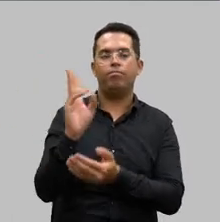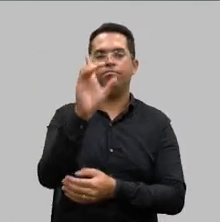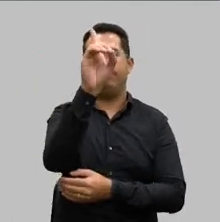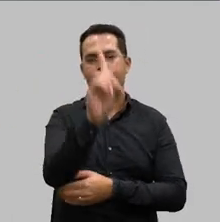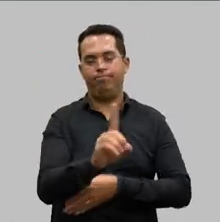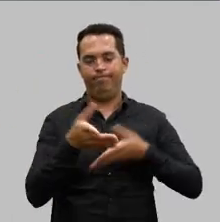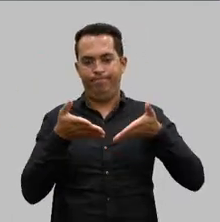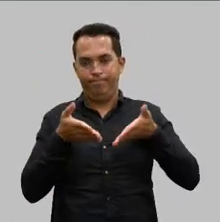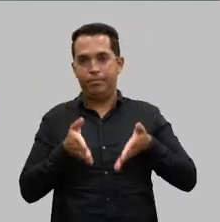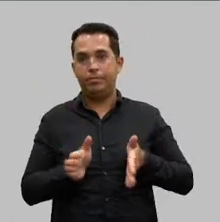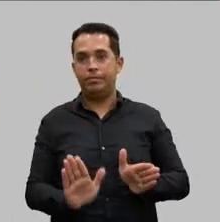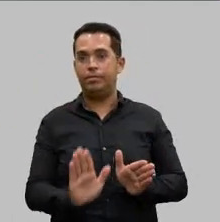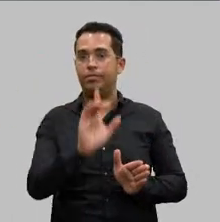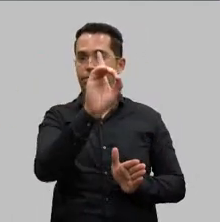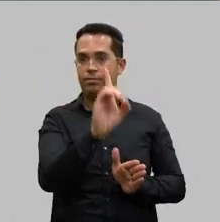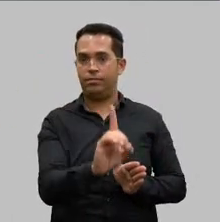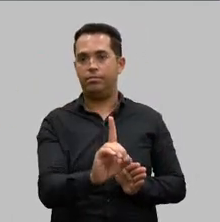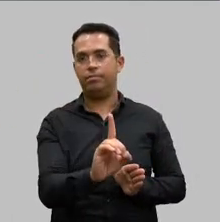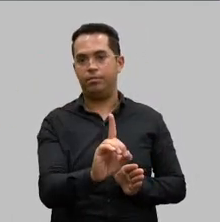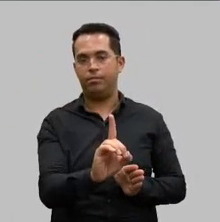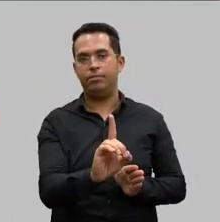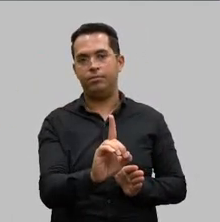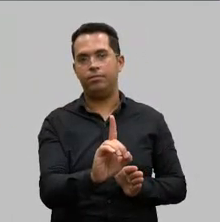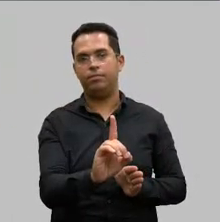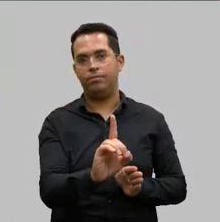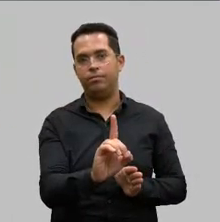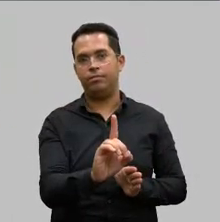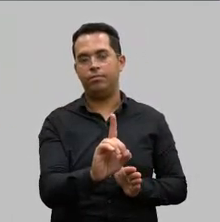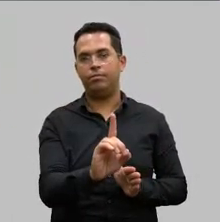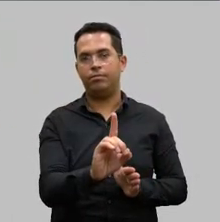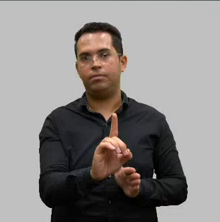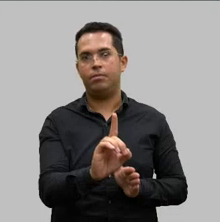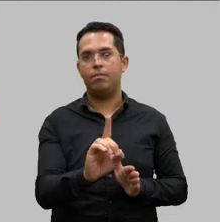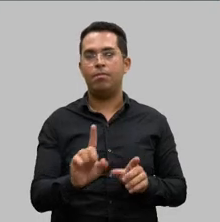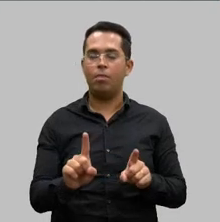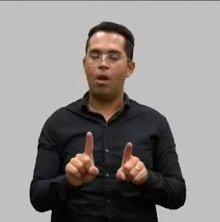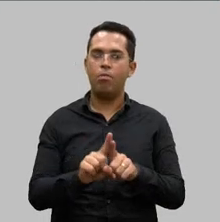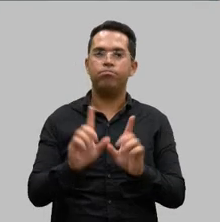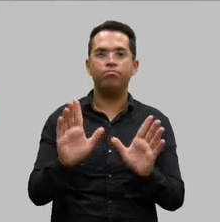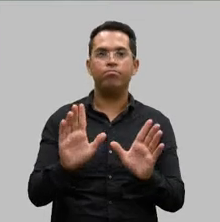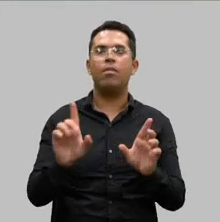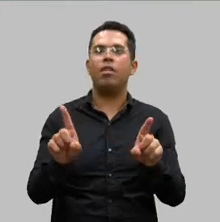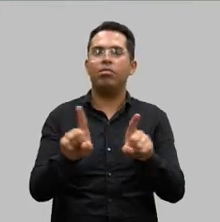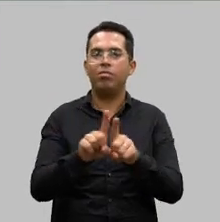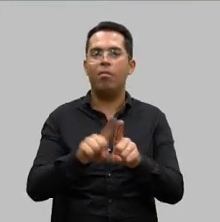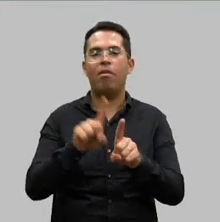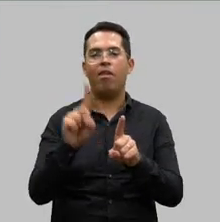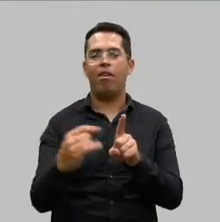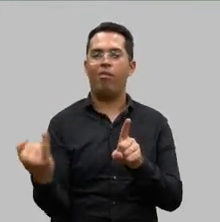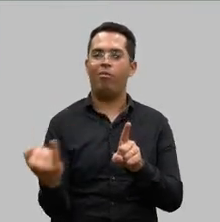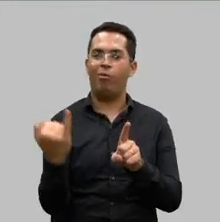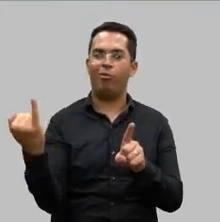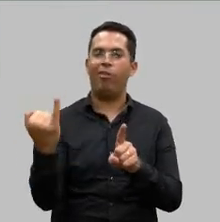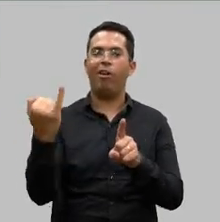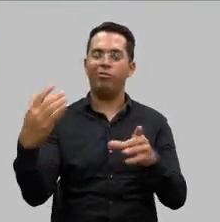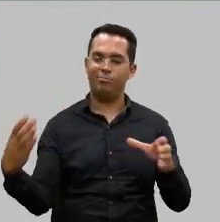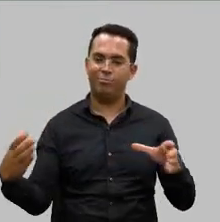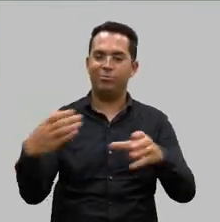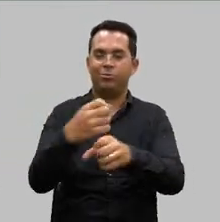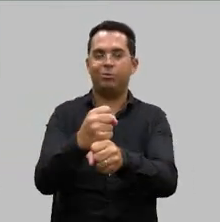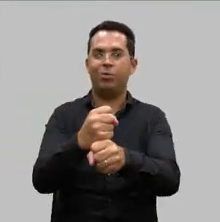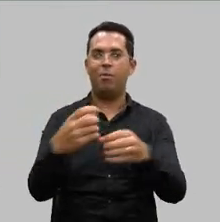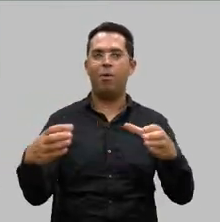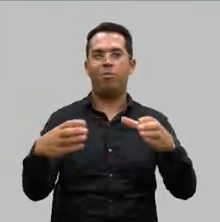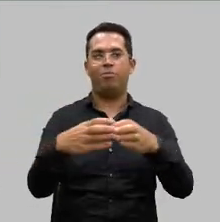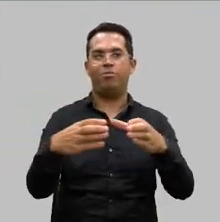acidente de percurso no meio do caminho que ele se torna deficiente se torna cadeirante então Eh pode acontecer também